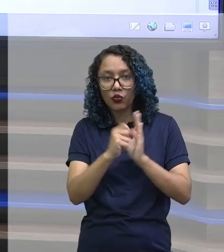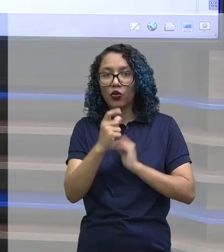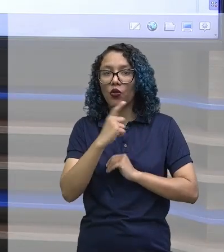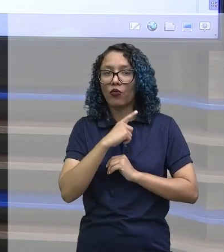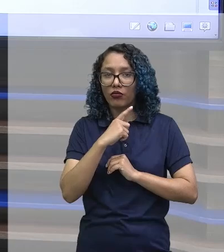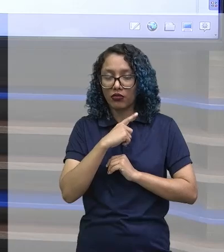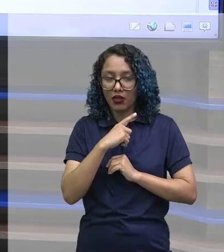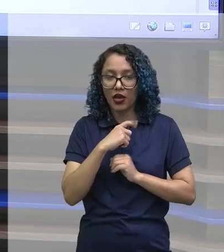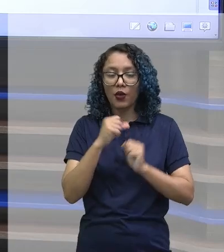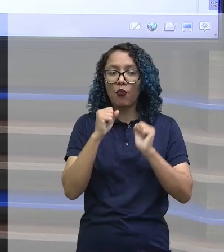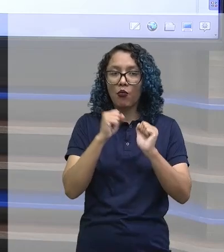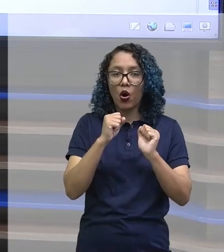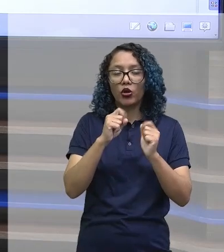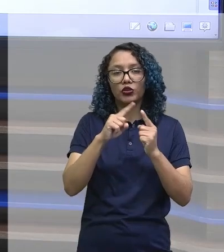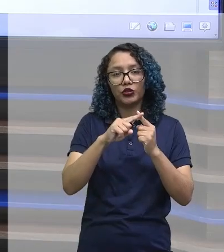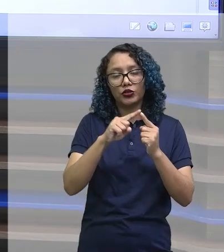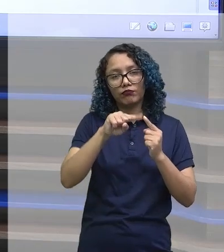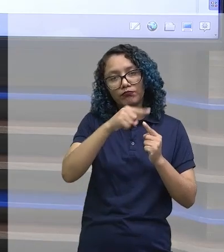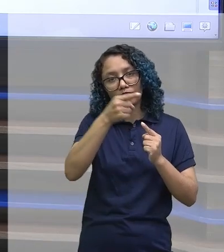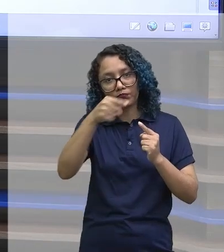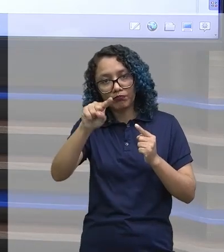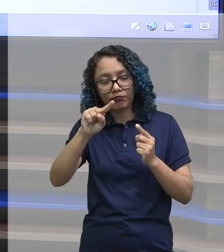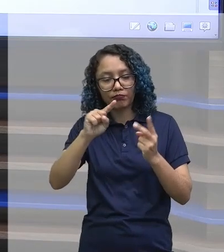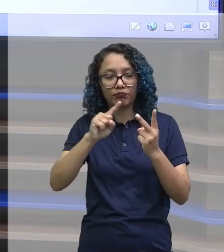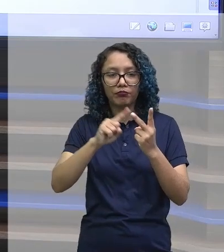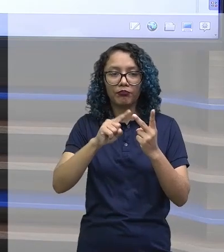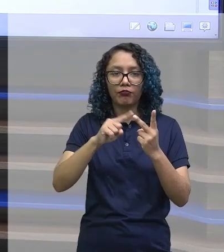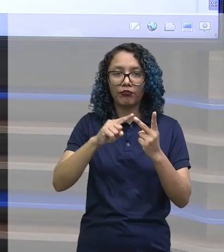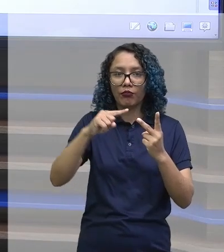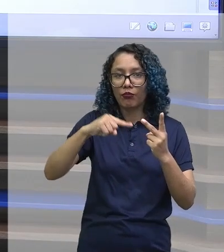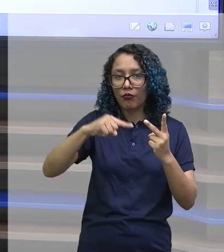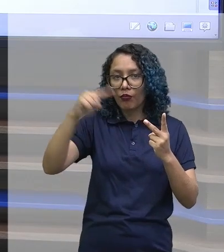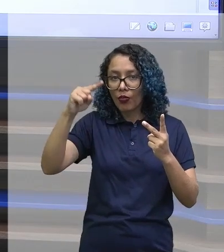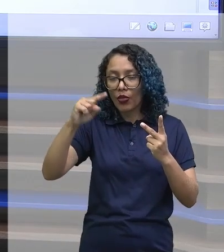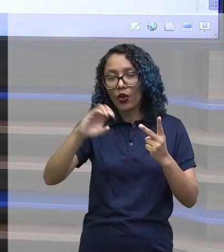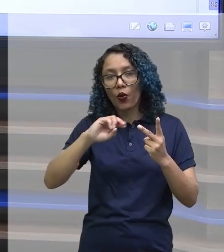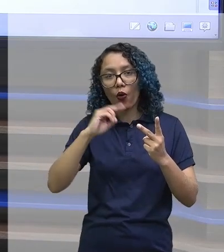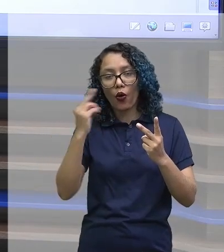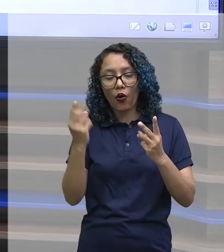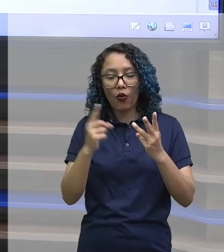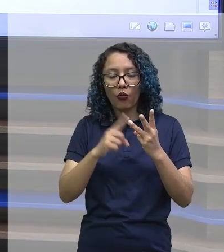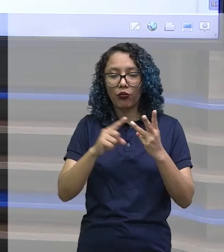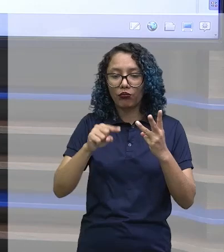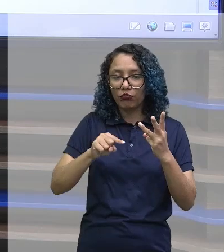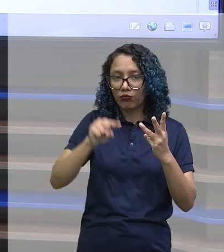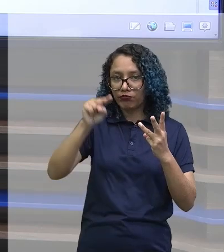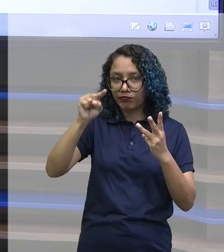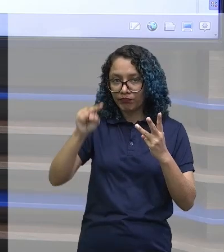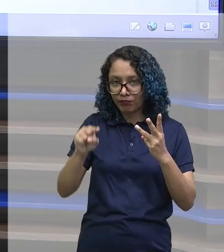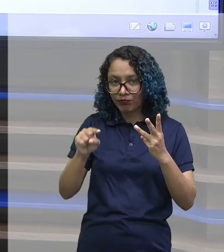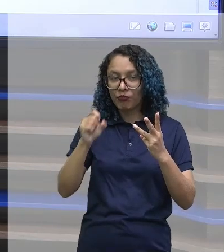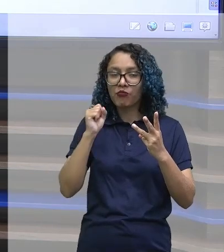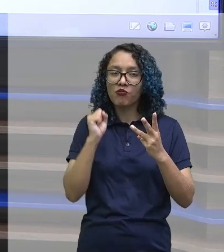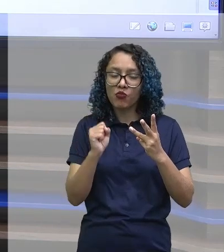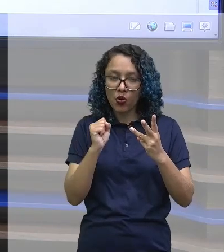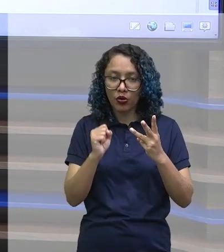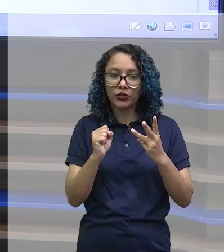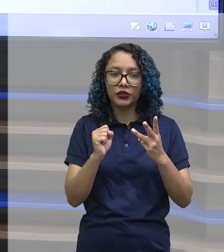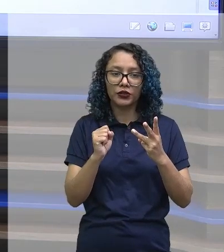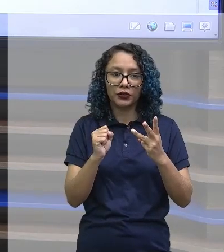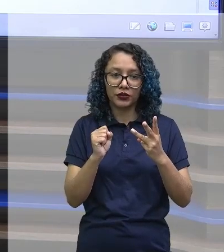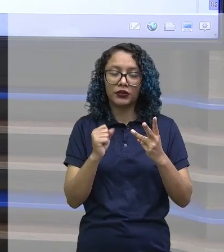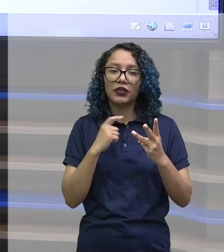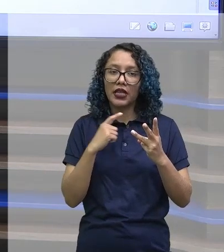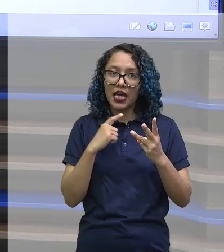Pode ser com tio, com acento agudo ou com o circunflexo. Vai estar identificando